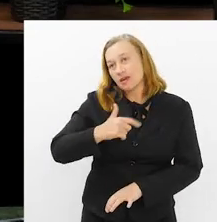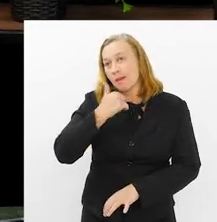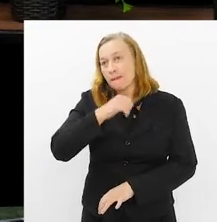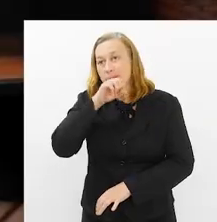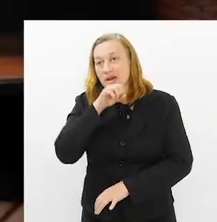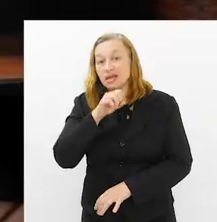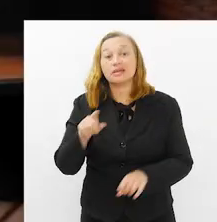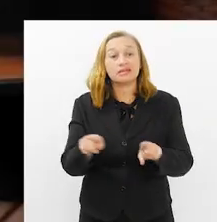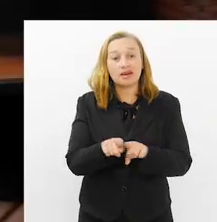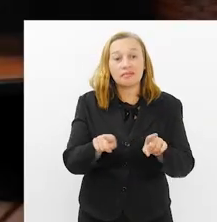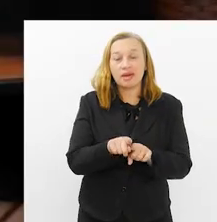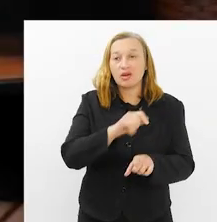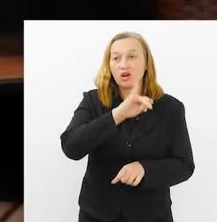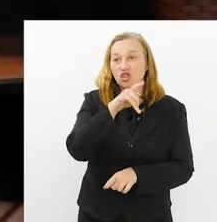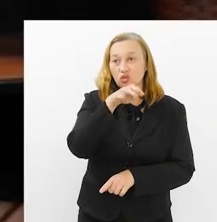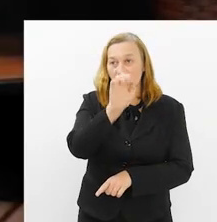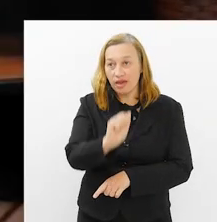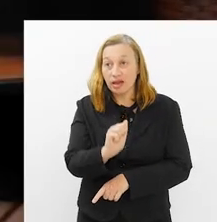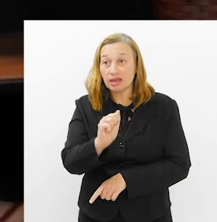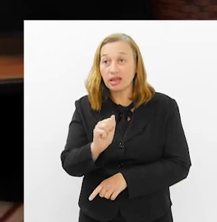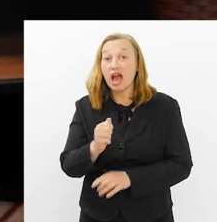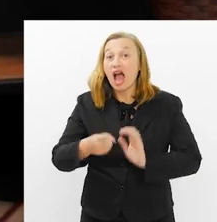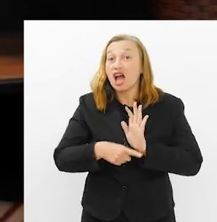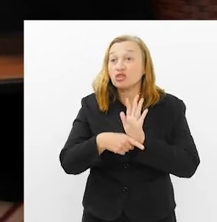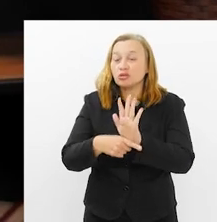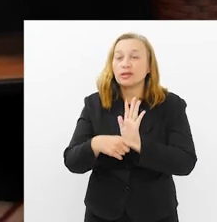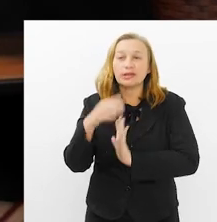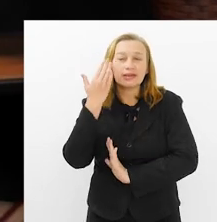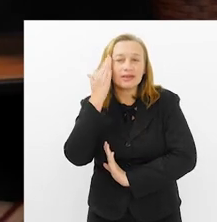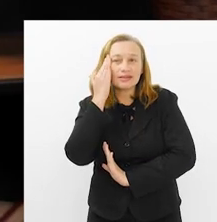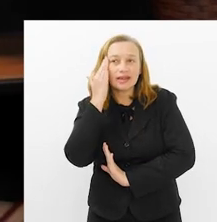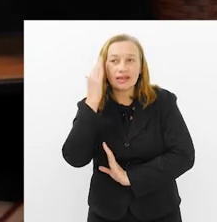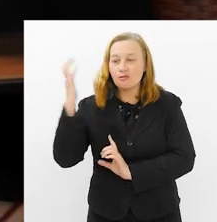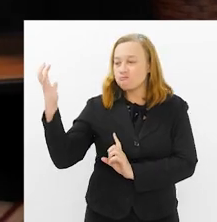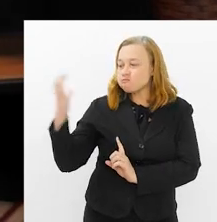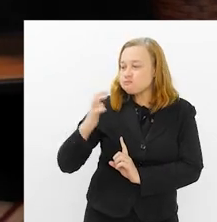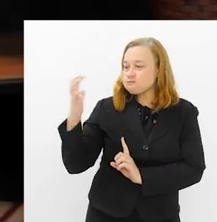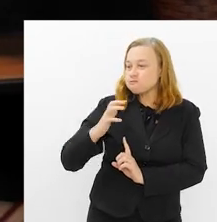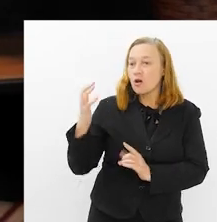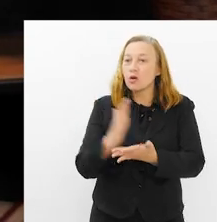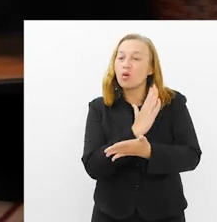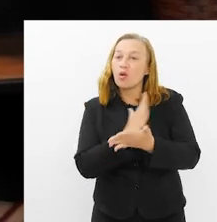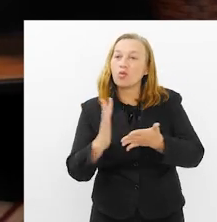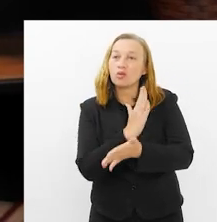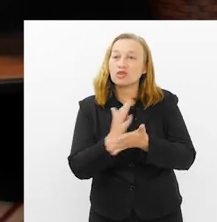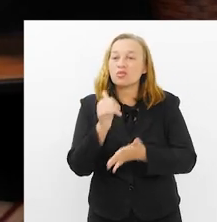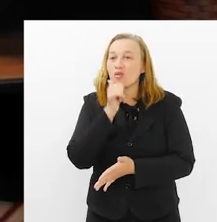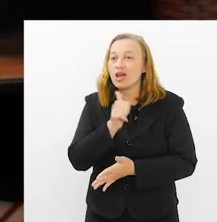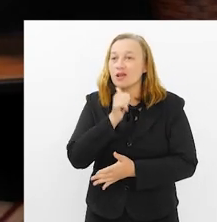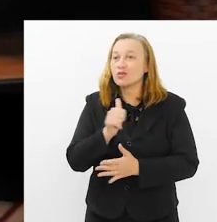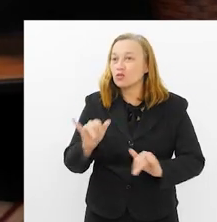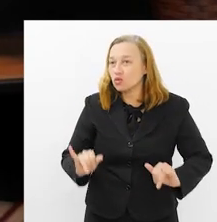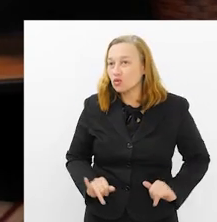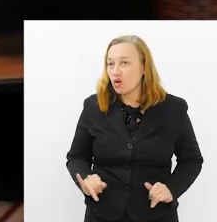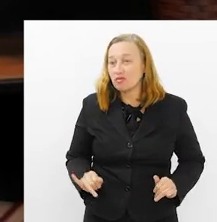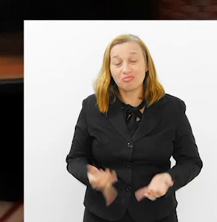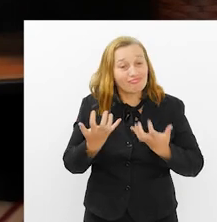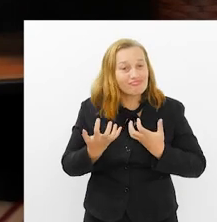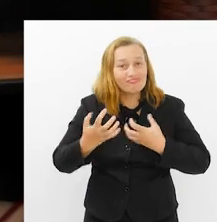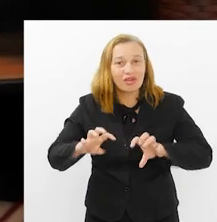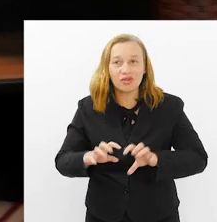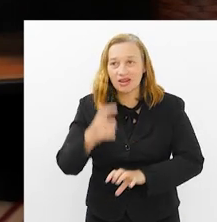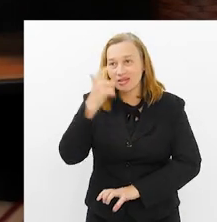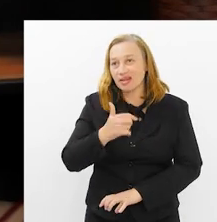da Rocha, que está nos ajudando a entender a pressão que muitas mulheres sofrem por optarem